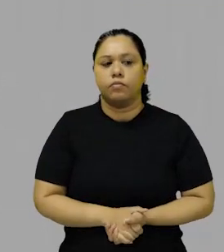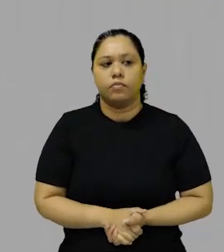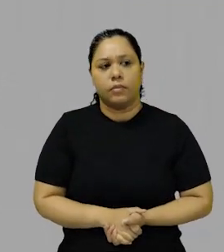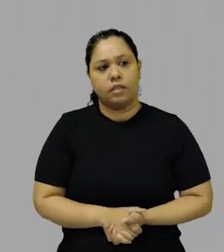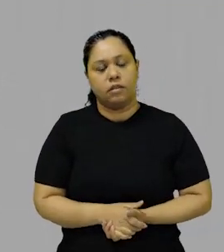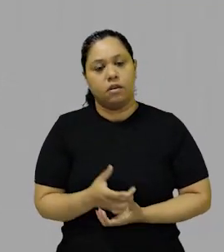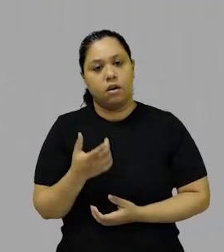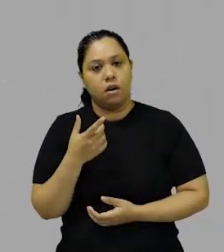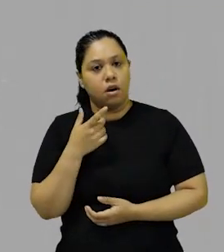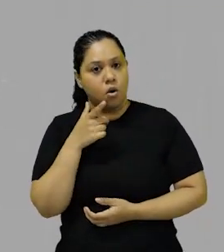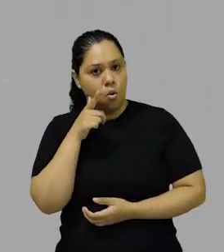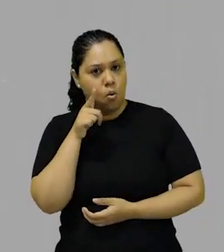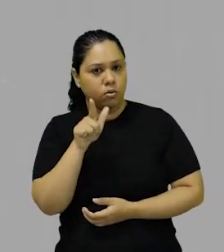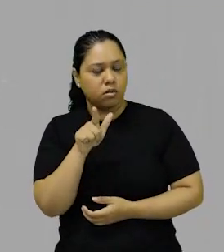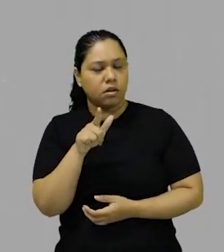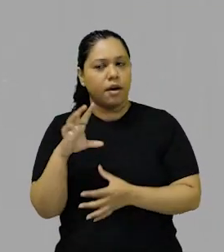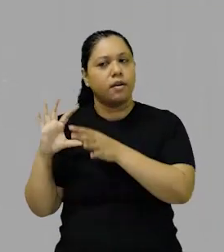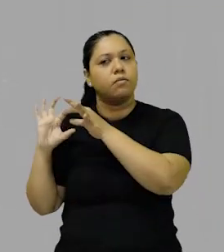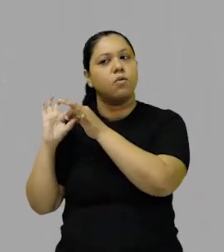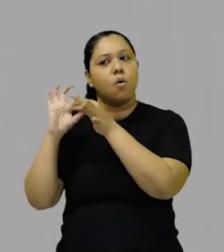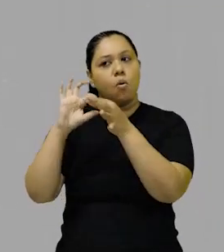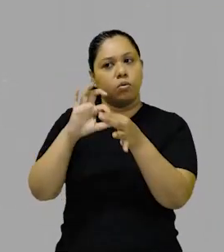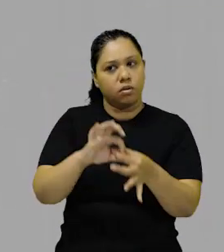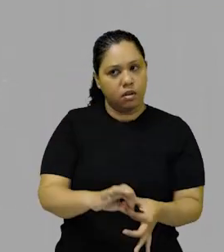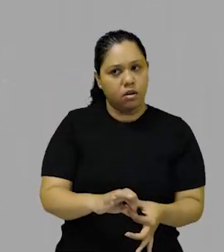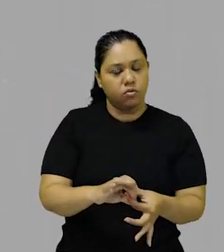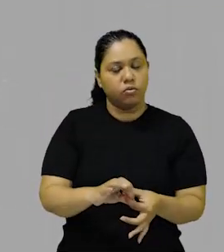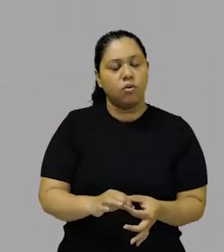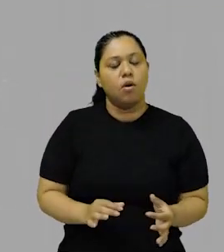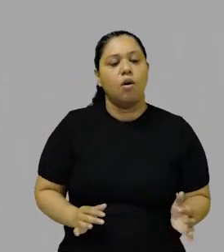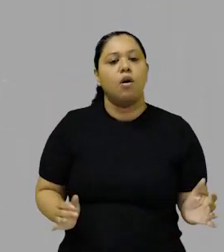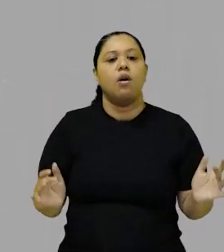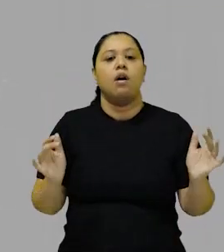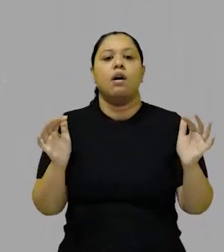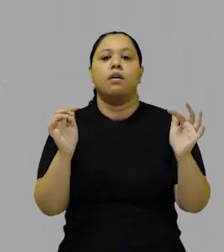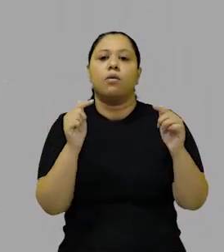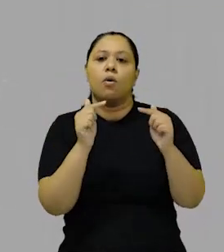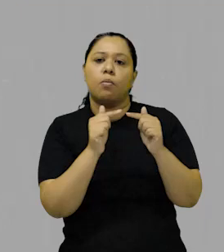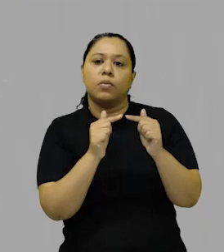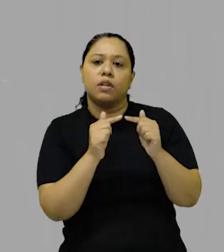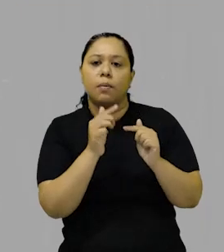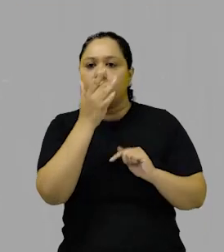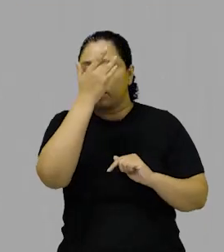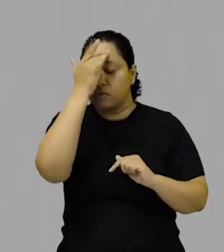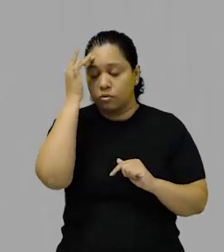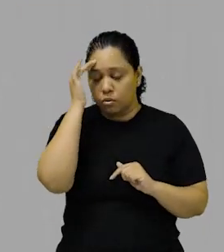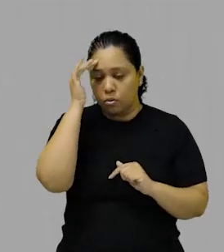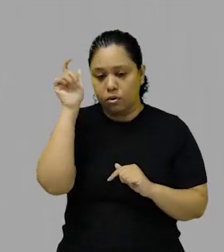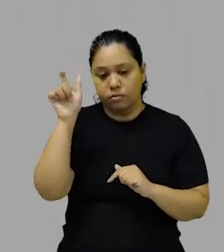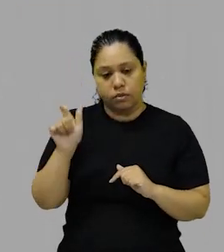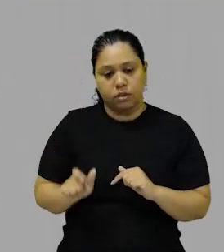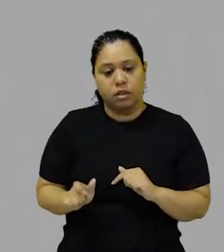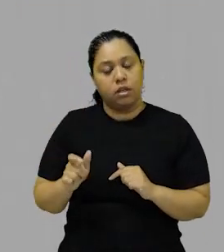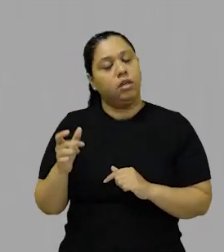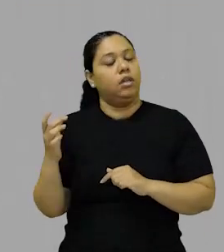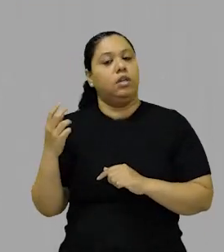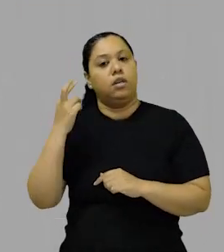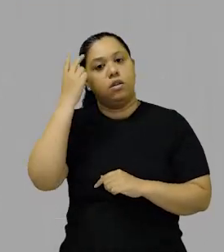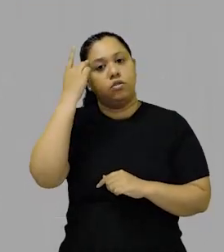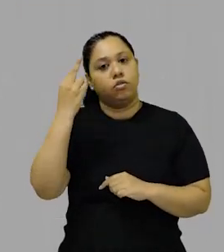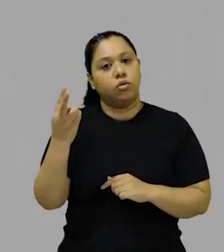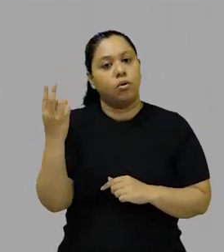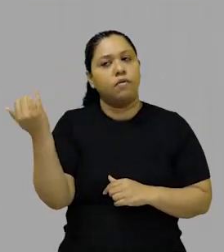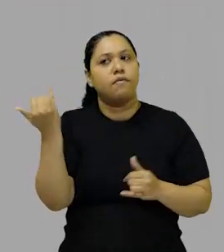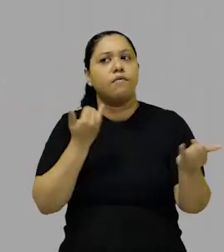se você consegue fazer essa contextualização com a pessoa e o momento histórico, isso vai te dar informações do